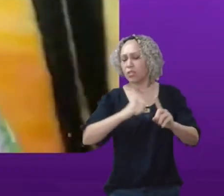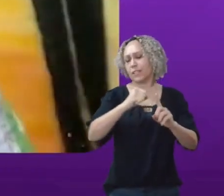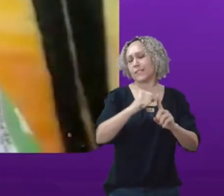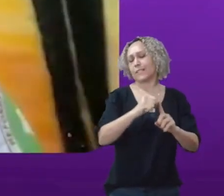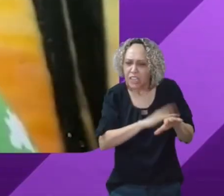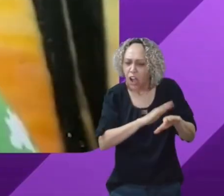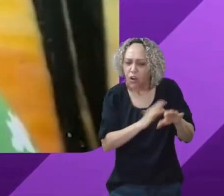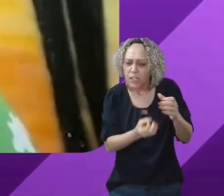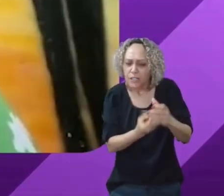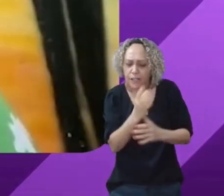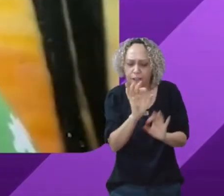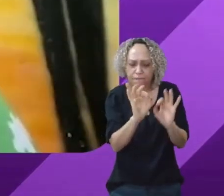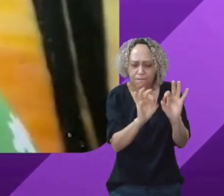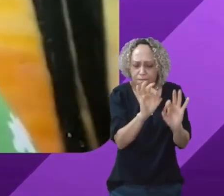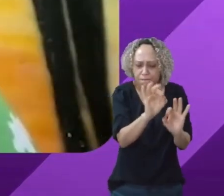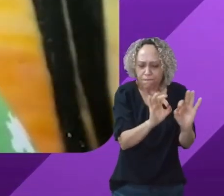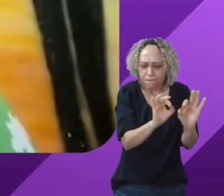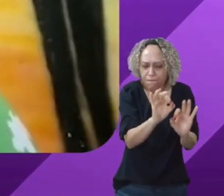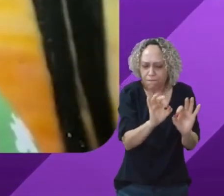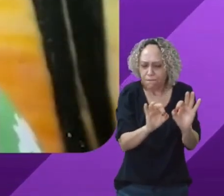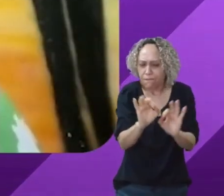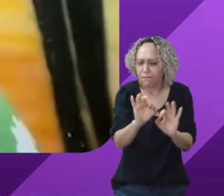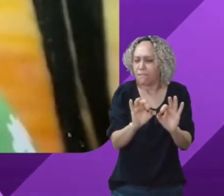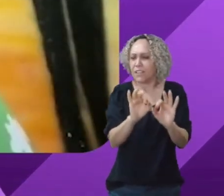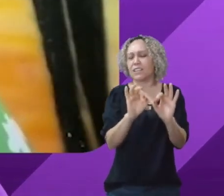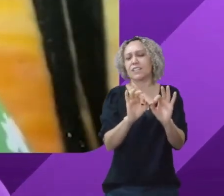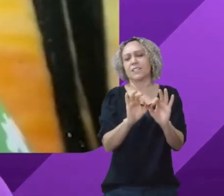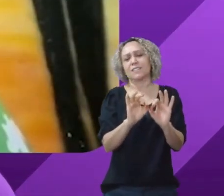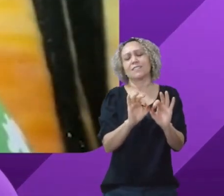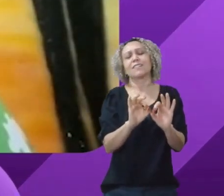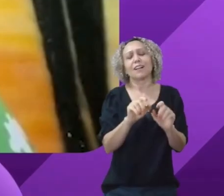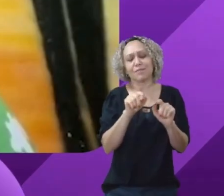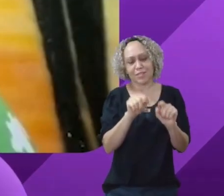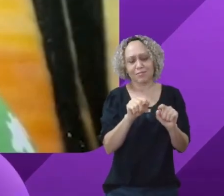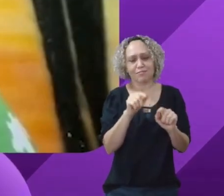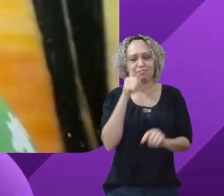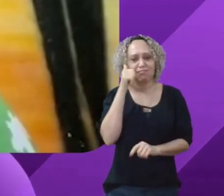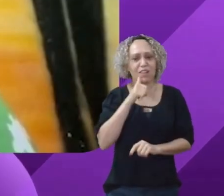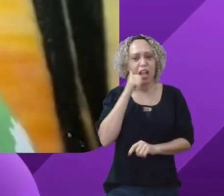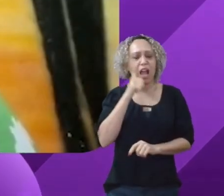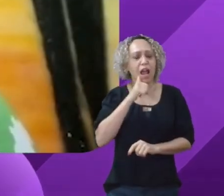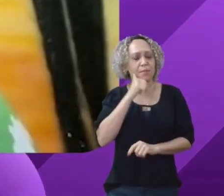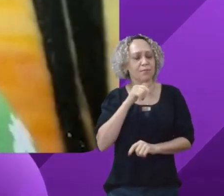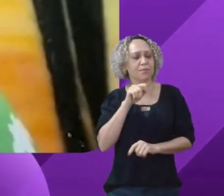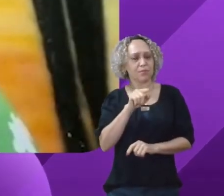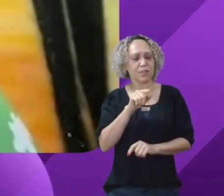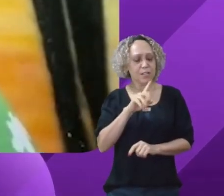empreendedorismo nato. As mulheres, elas são a força dessa nação. E